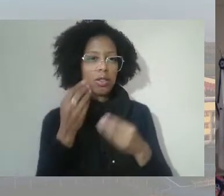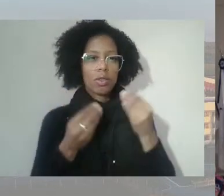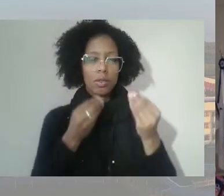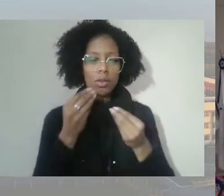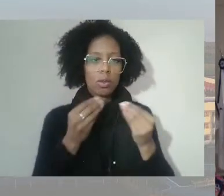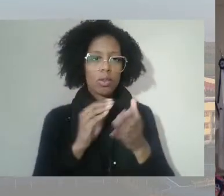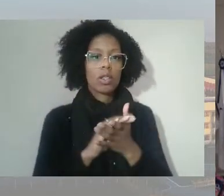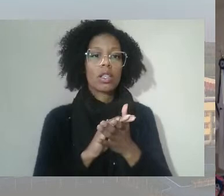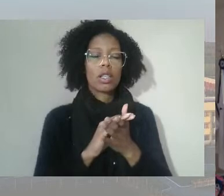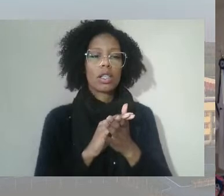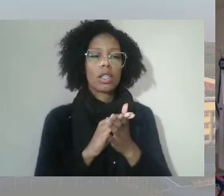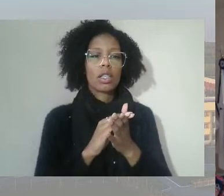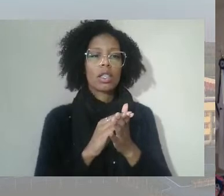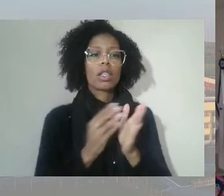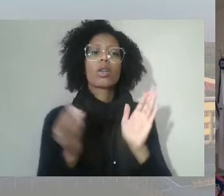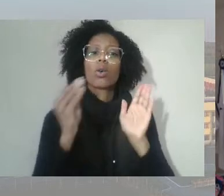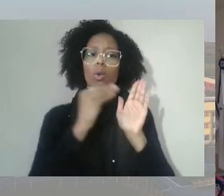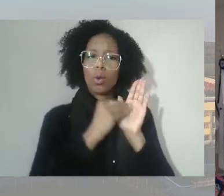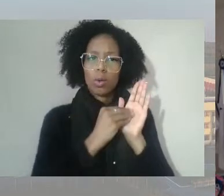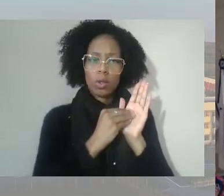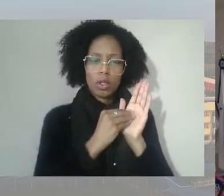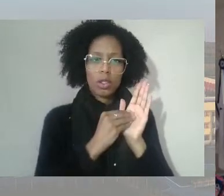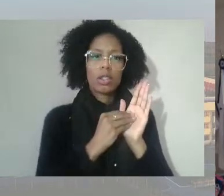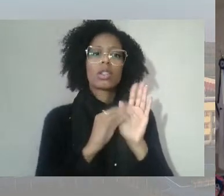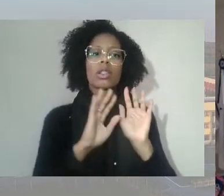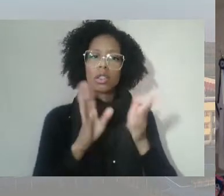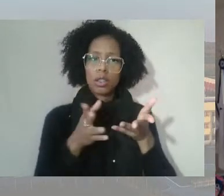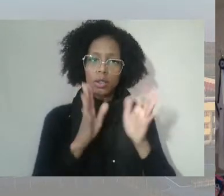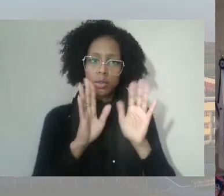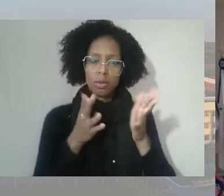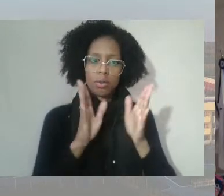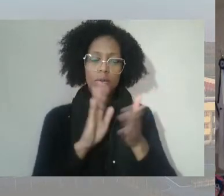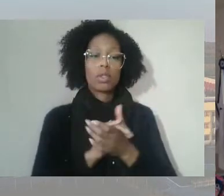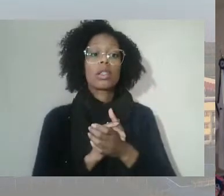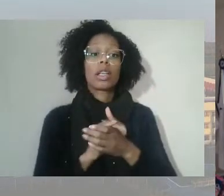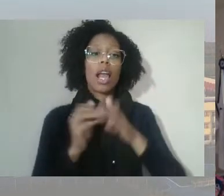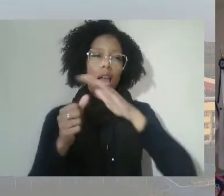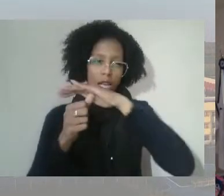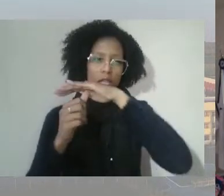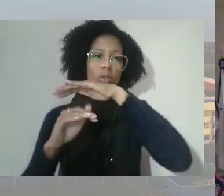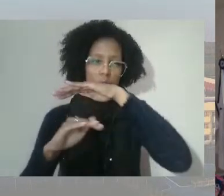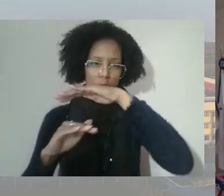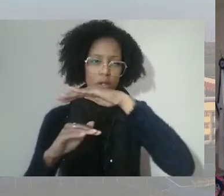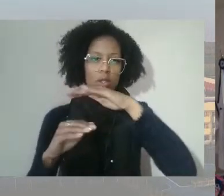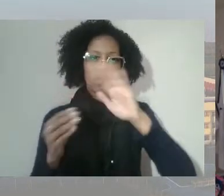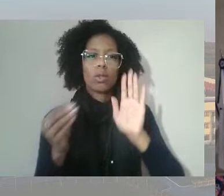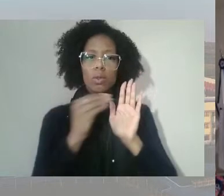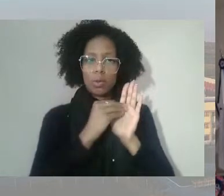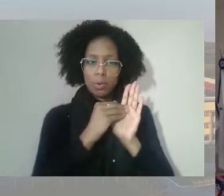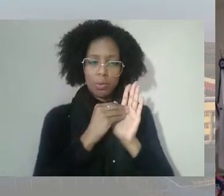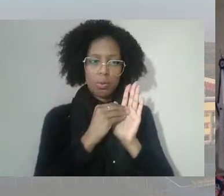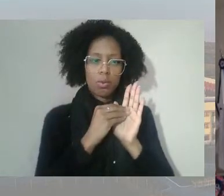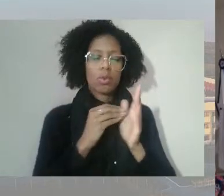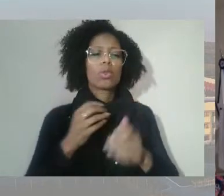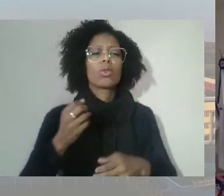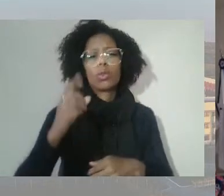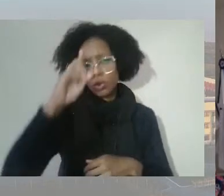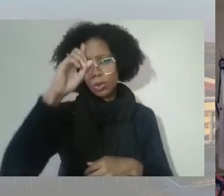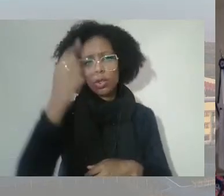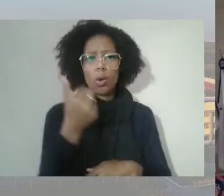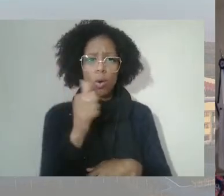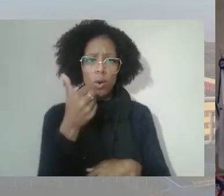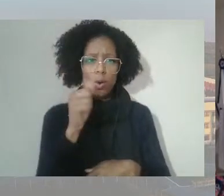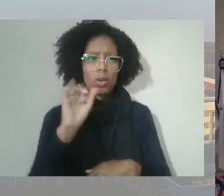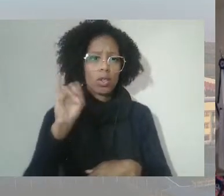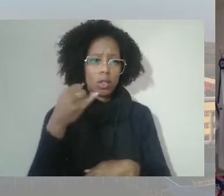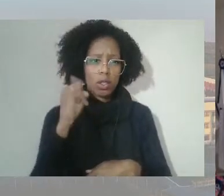foi publicada pelos NEABs e pela própria reitoria, né, no dia 11 de